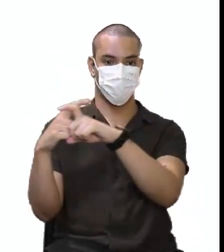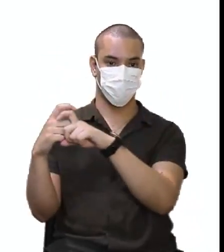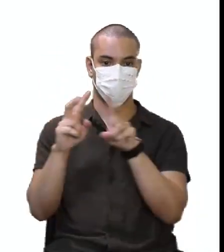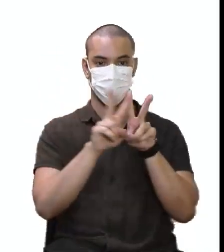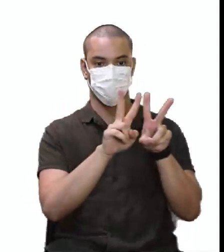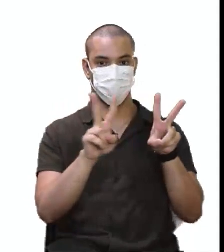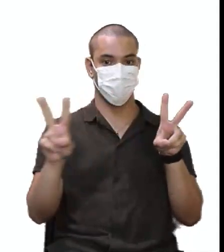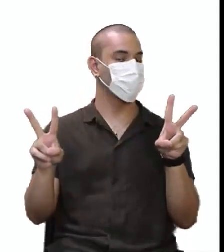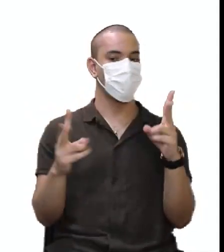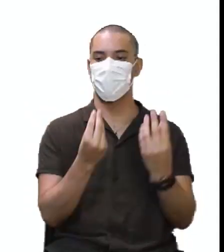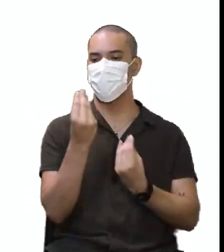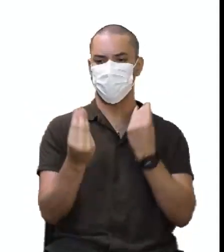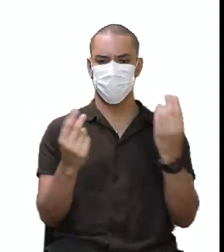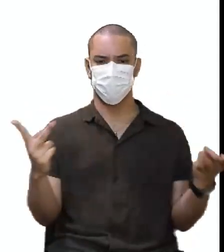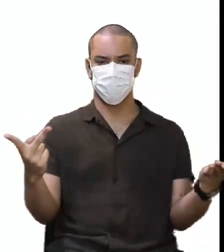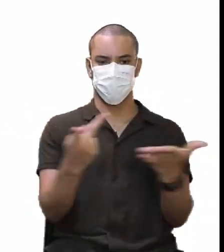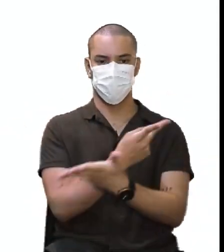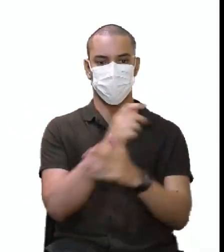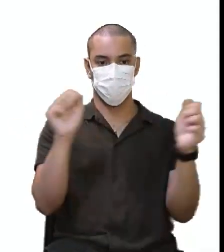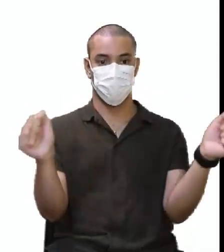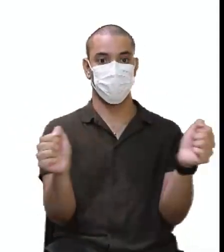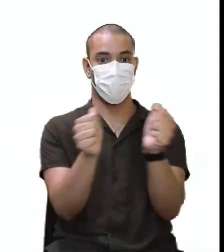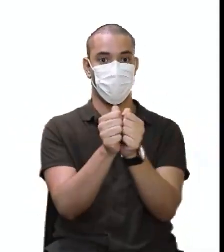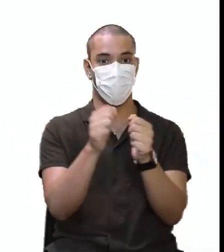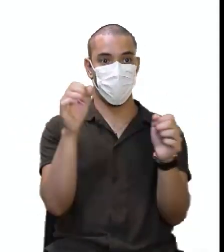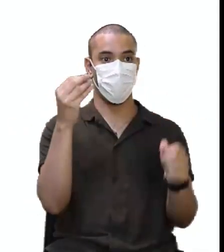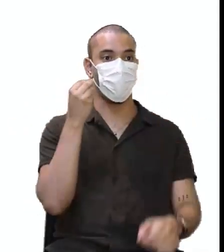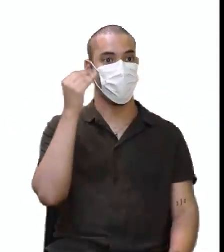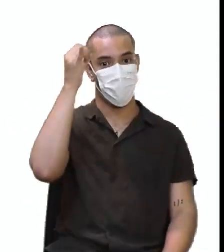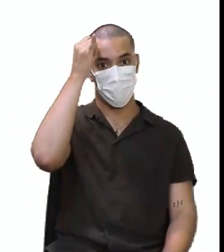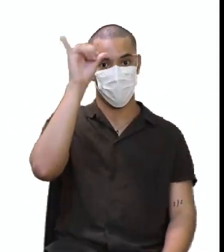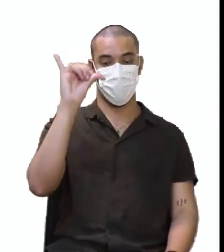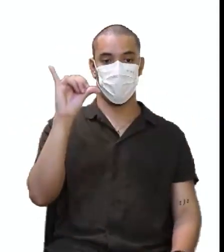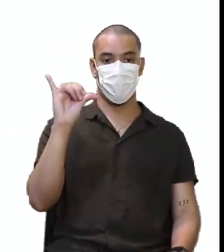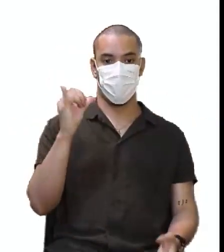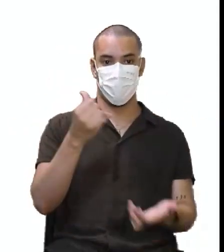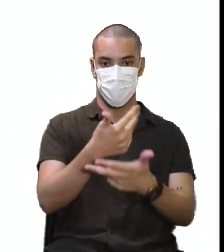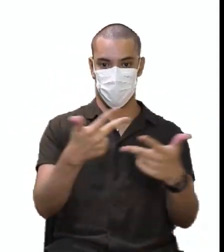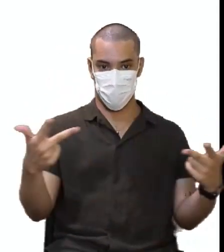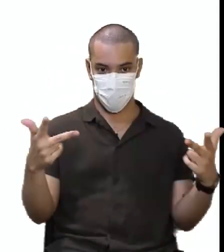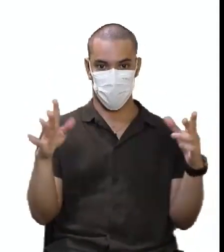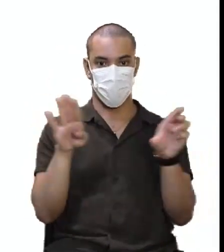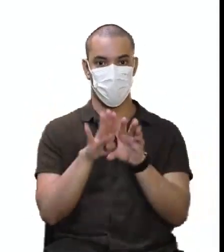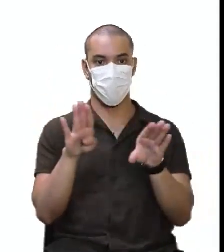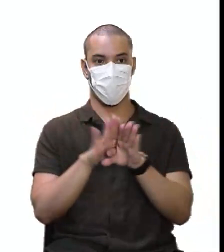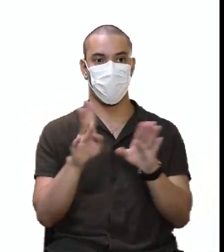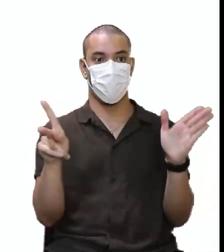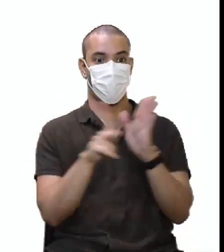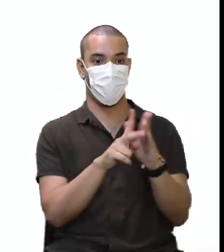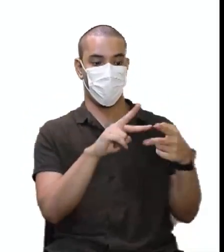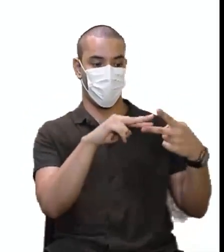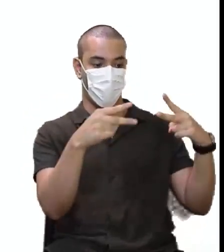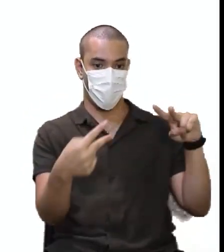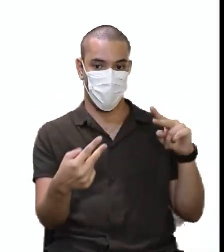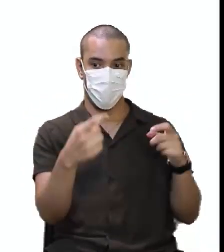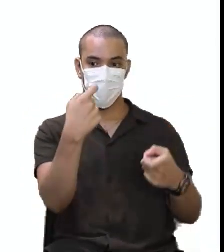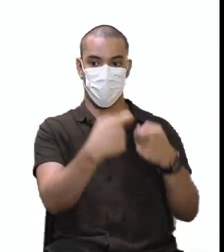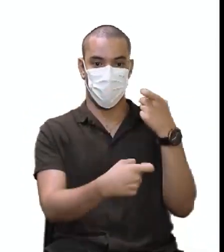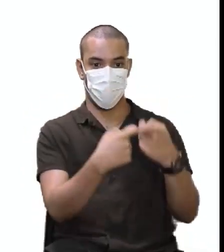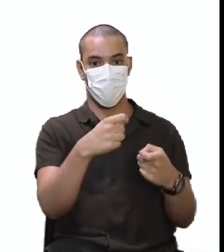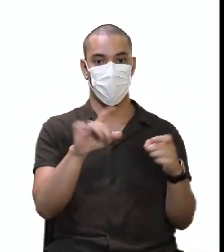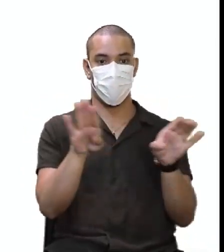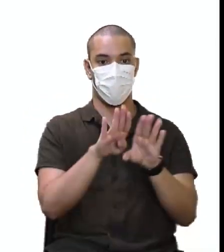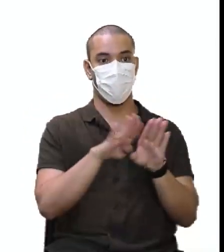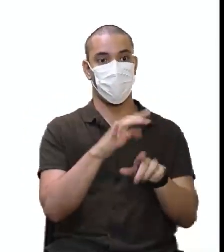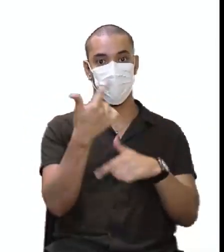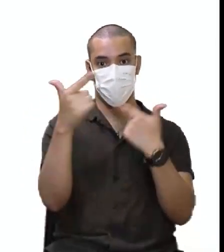eles estão e como eles estão para evitar algumas síndromes. Tanto nos cromossomos sexuais, quanto nos demais cromossomos que